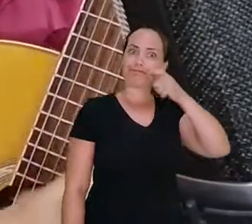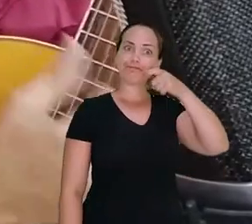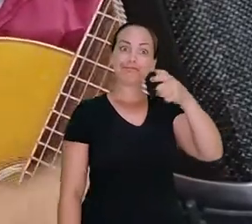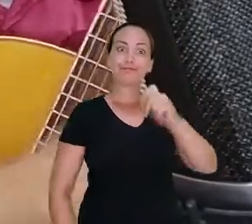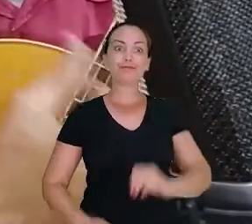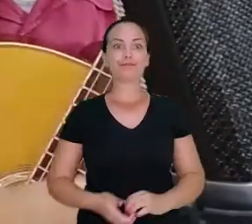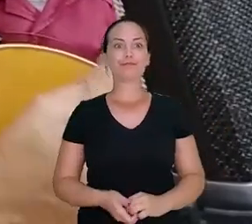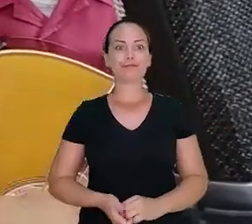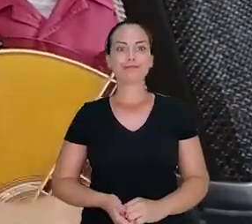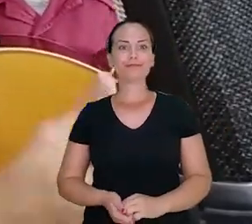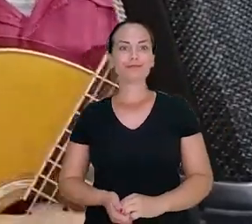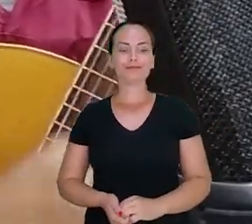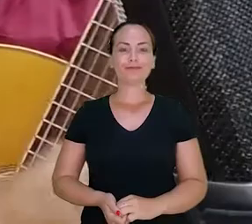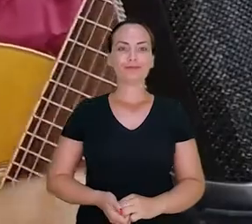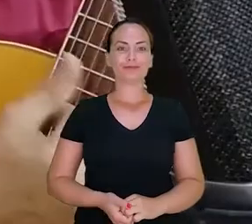Interessante.